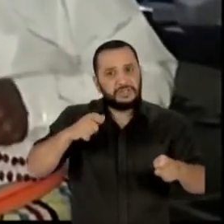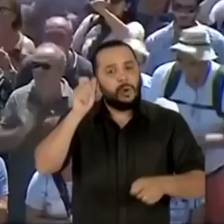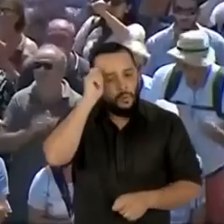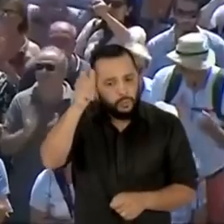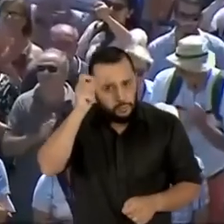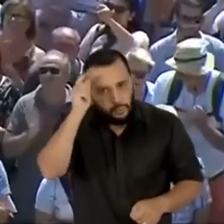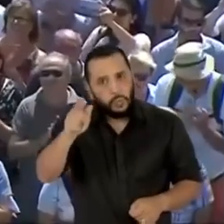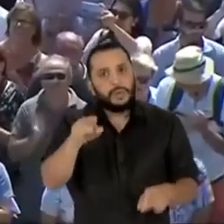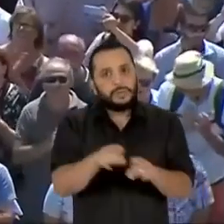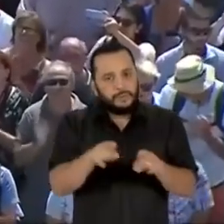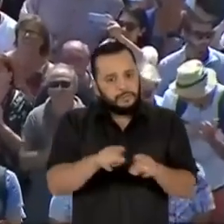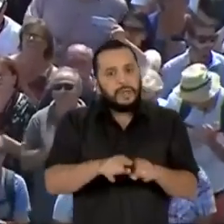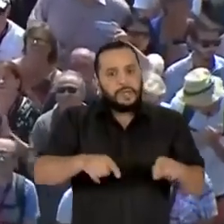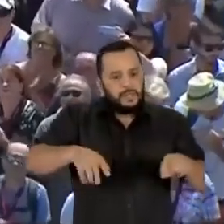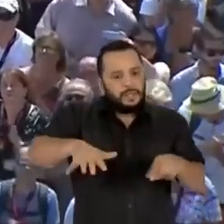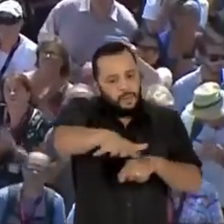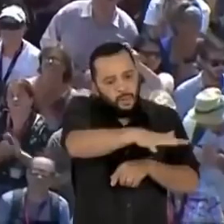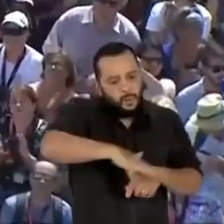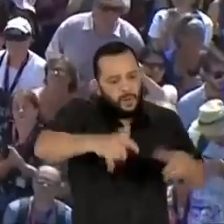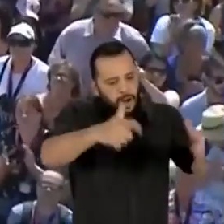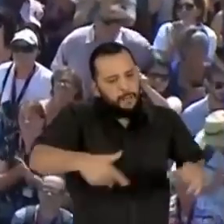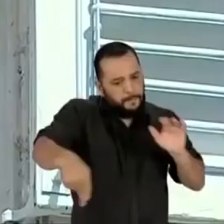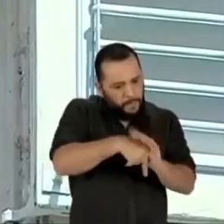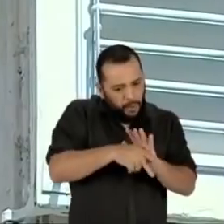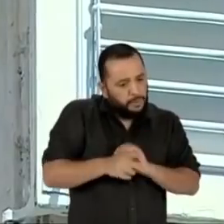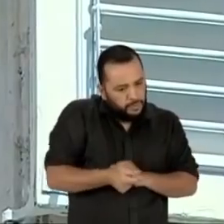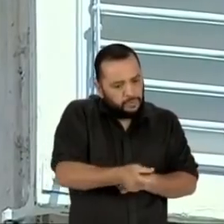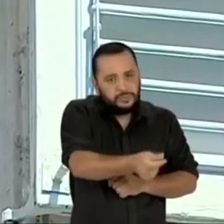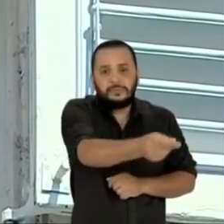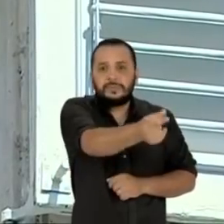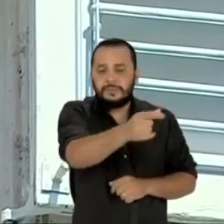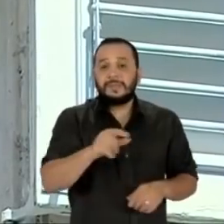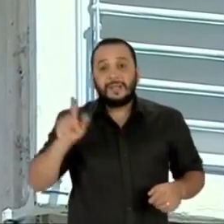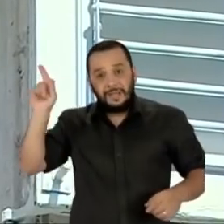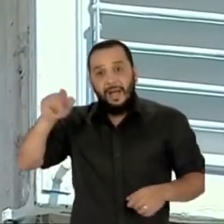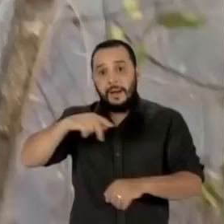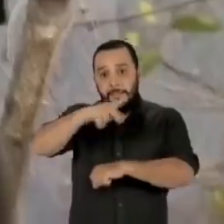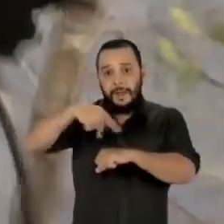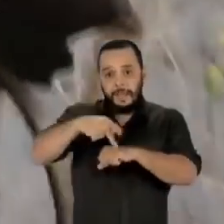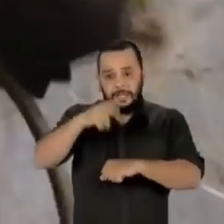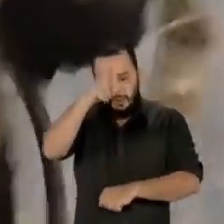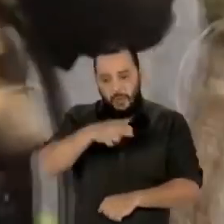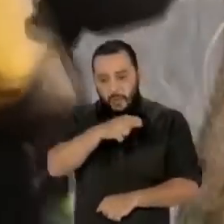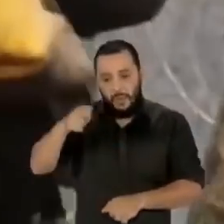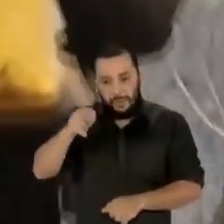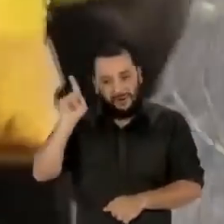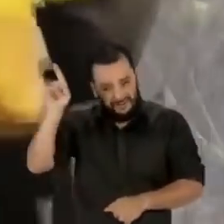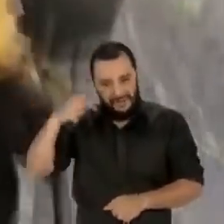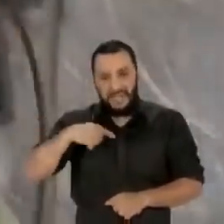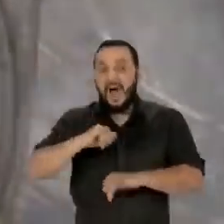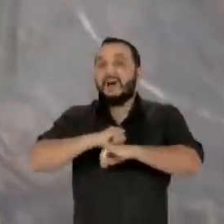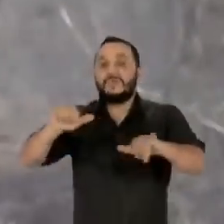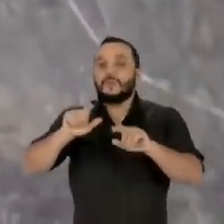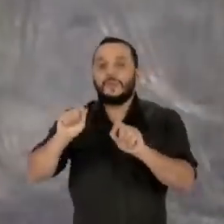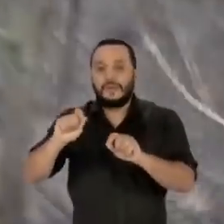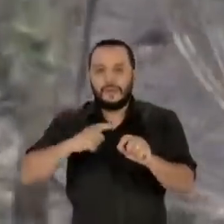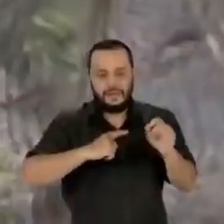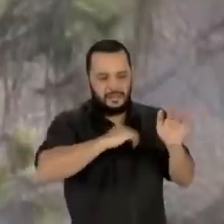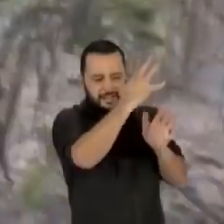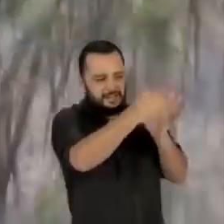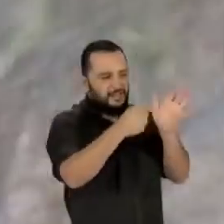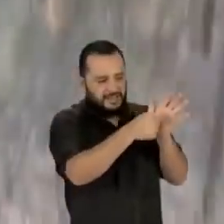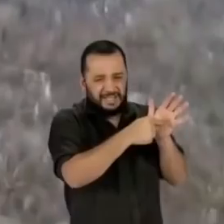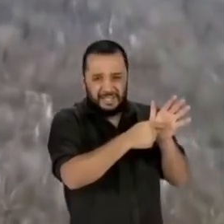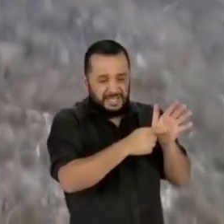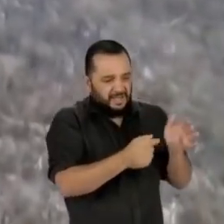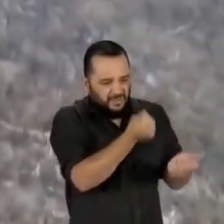suas culturas diante de milhares de fiéis na praça de são pedro o papa afirmou que a amazônia que queima não é apenas um problema daquela região é